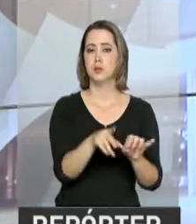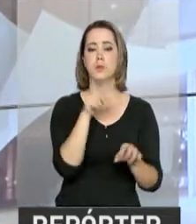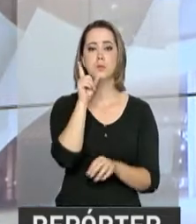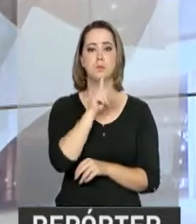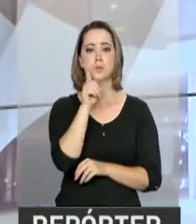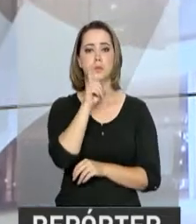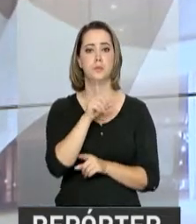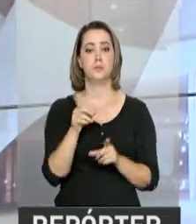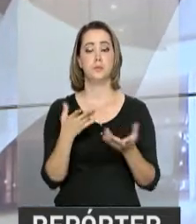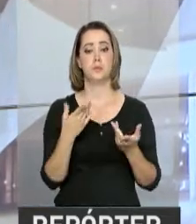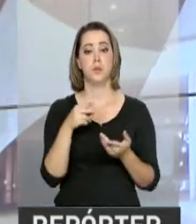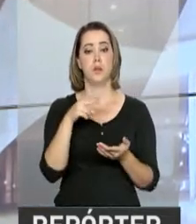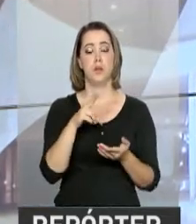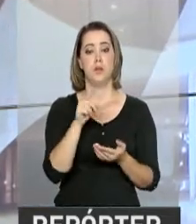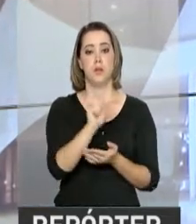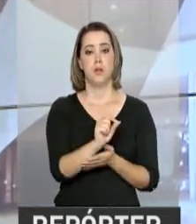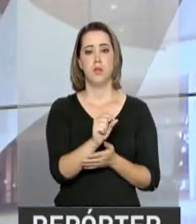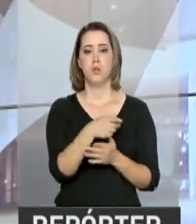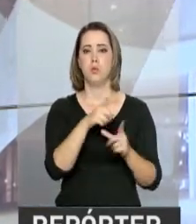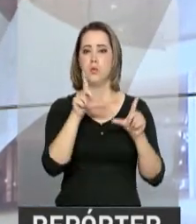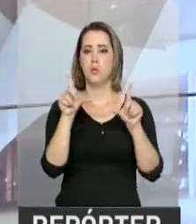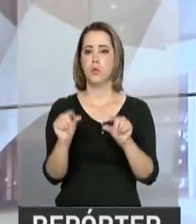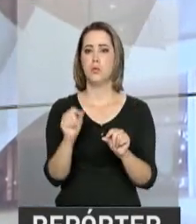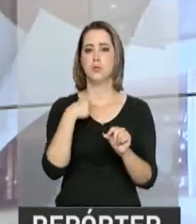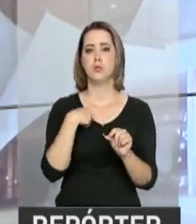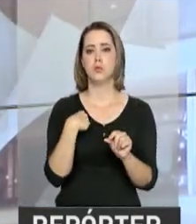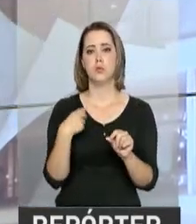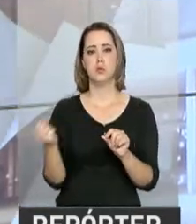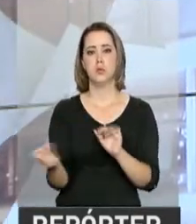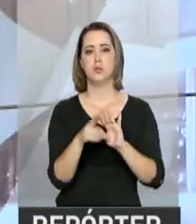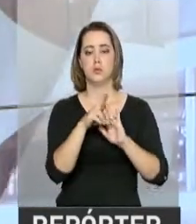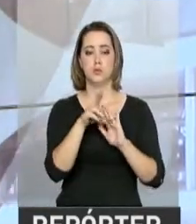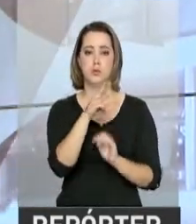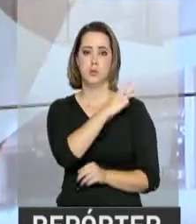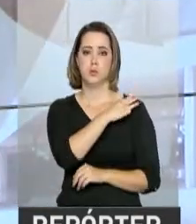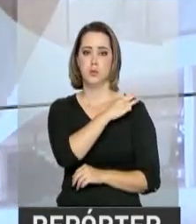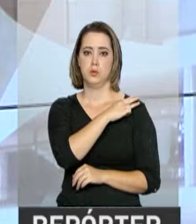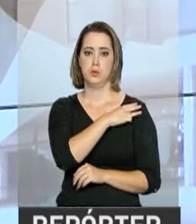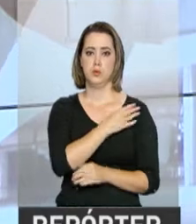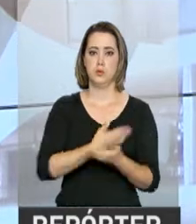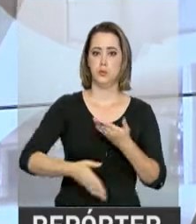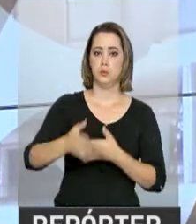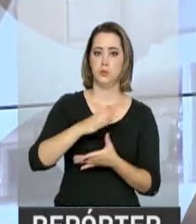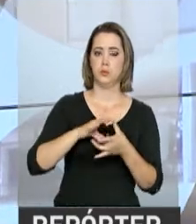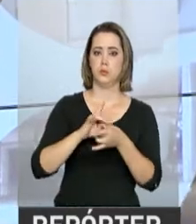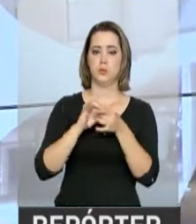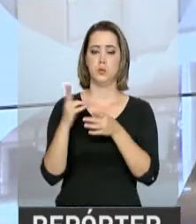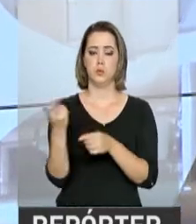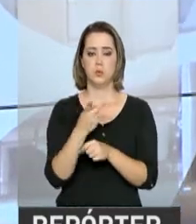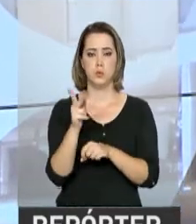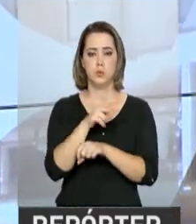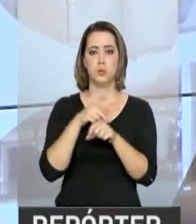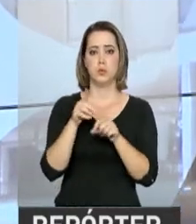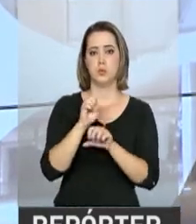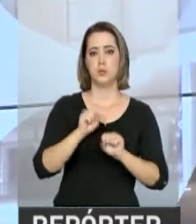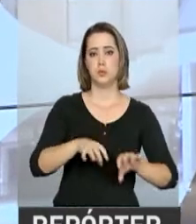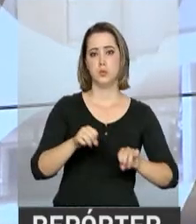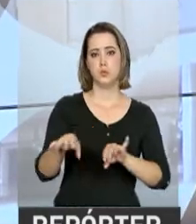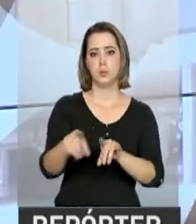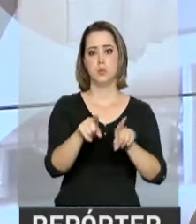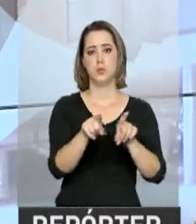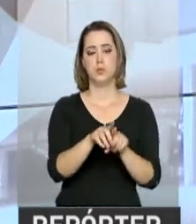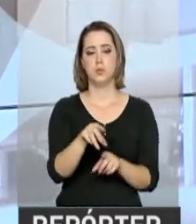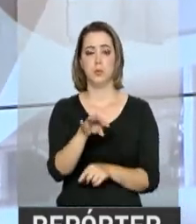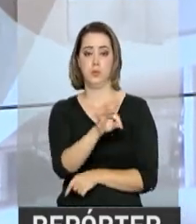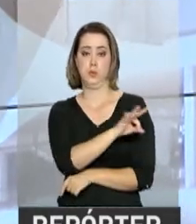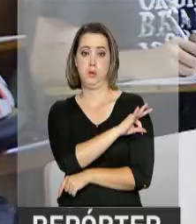unidos na pauta a reforma do ensino médio ea cooperação entre os dois países nas áreas de educação infantil e de ensino